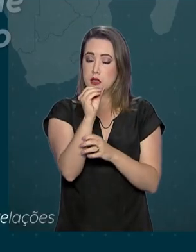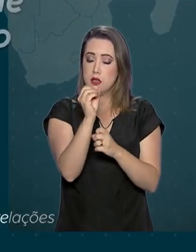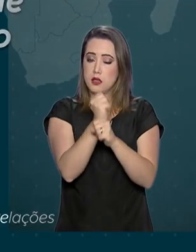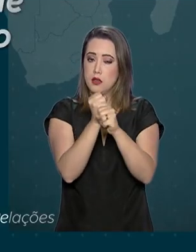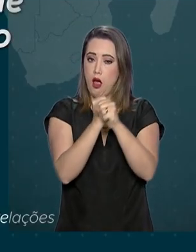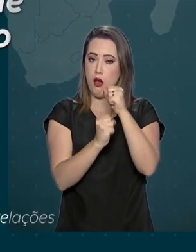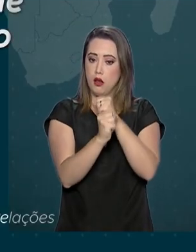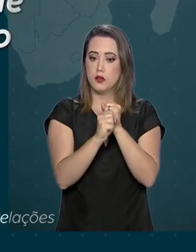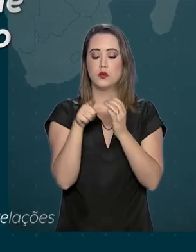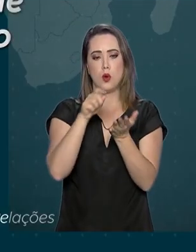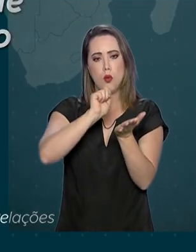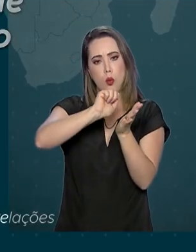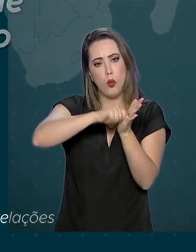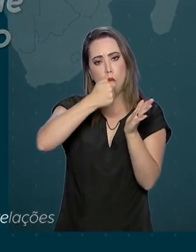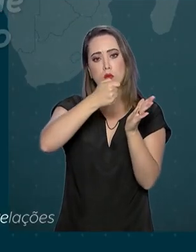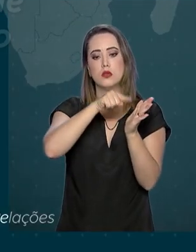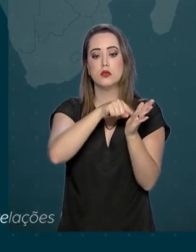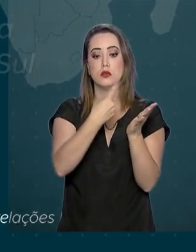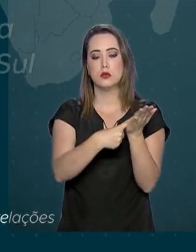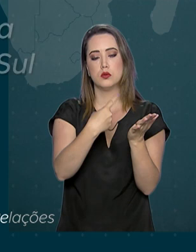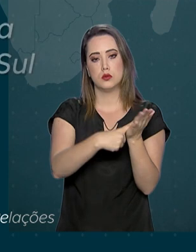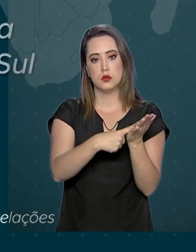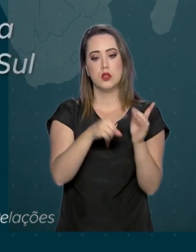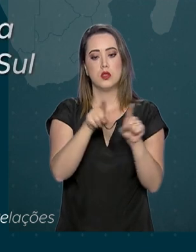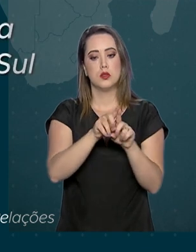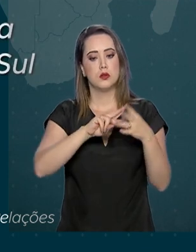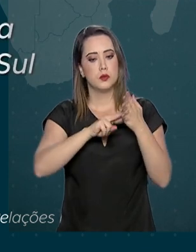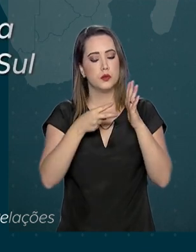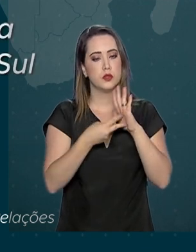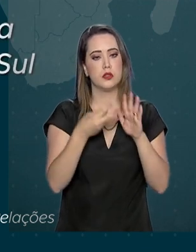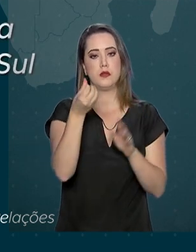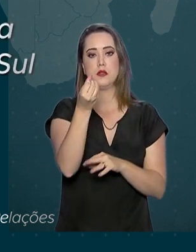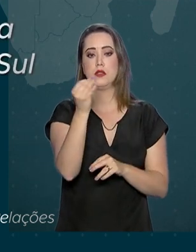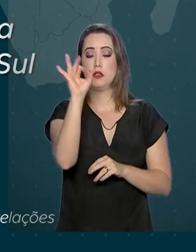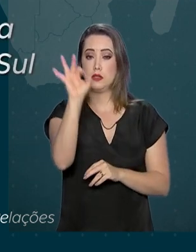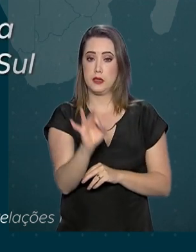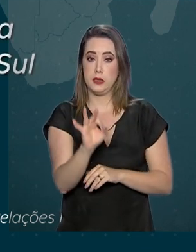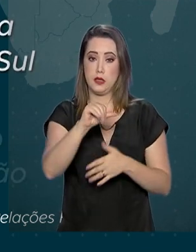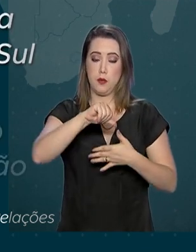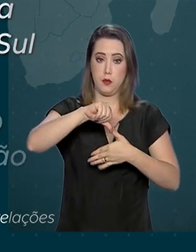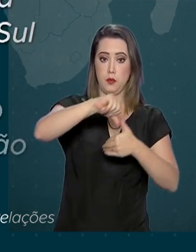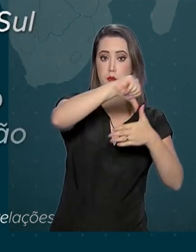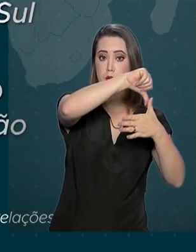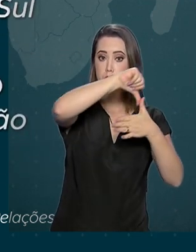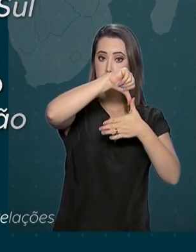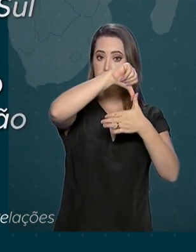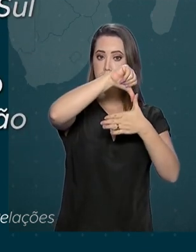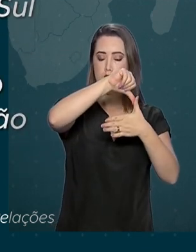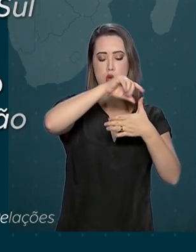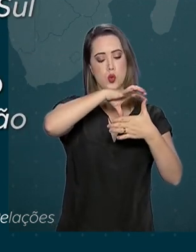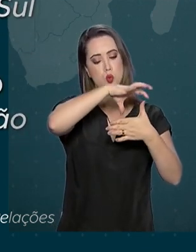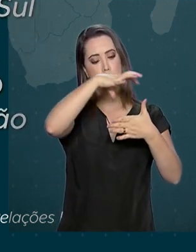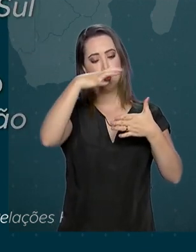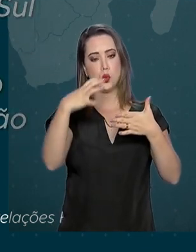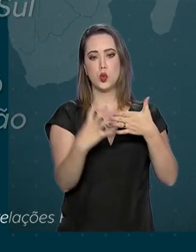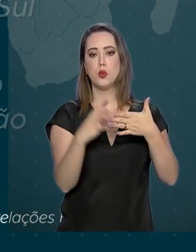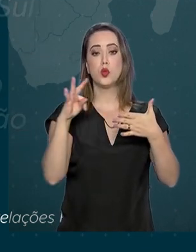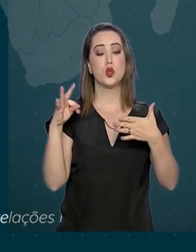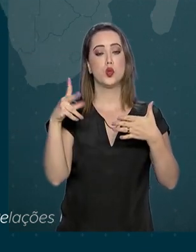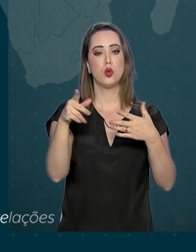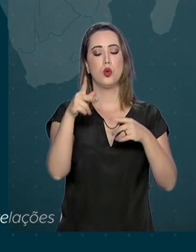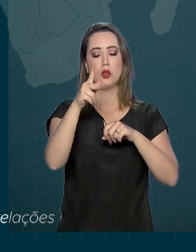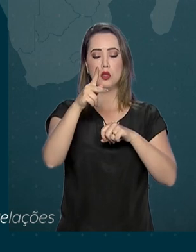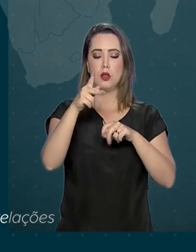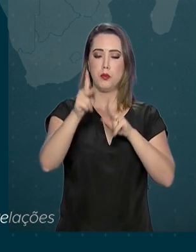Assunção. Juntos, representam quase 70% do território da América do Sul e a maioria da população. Com o passar dos